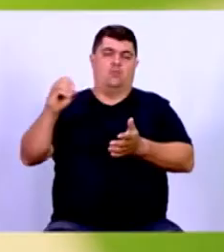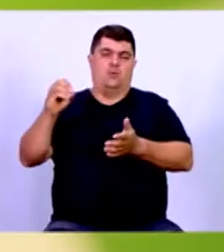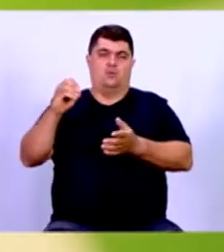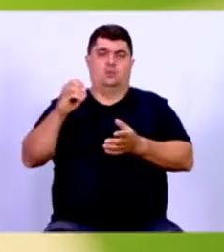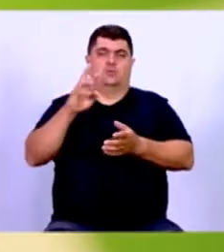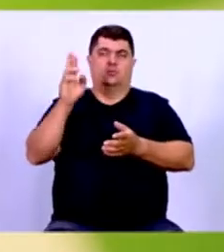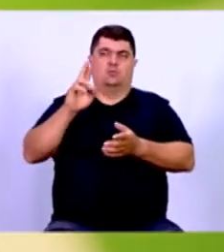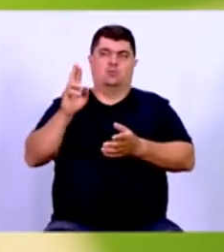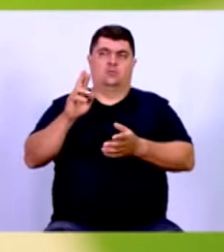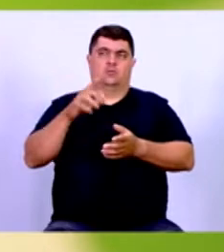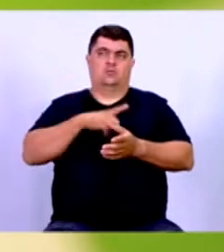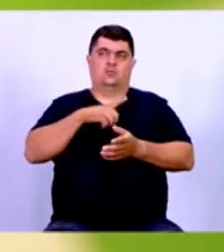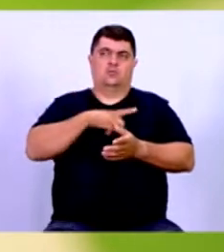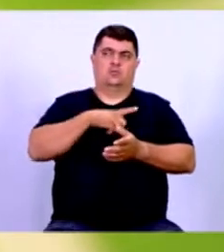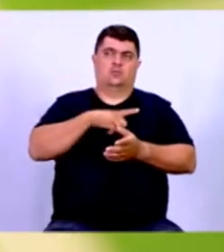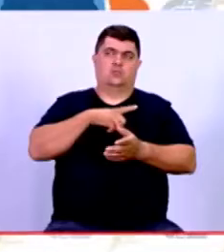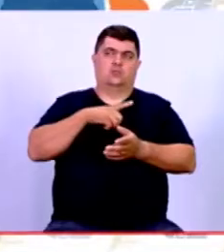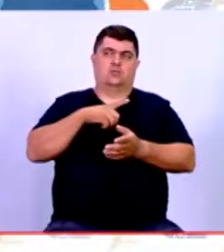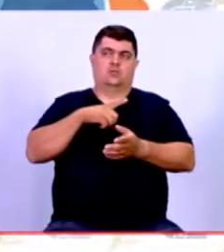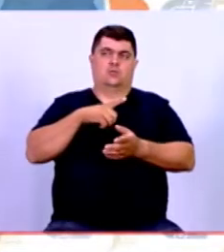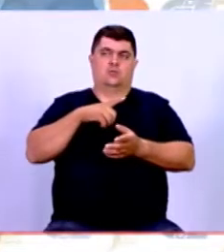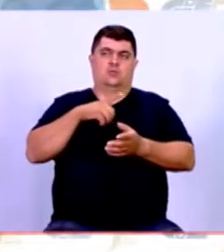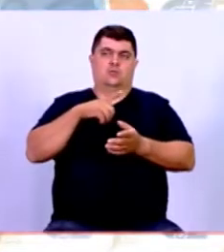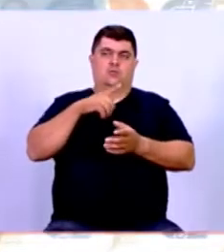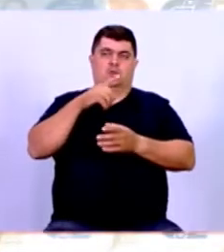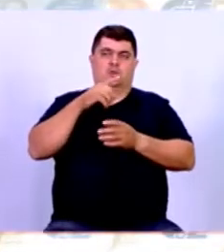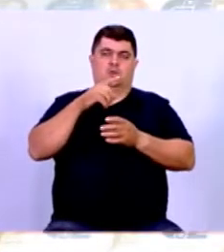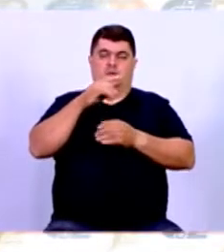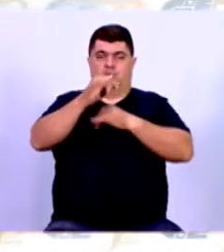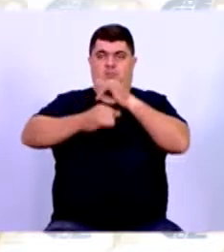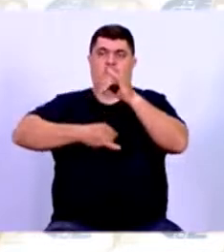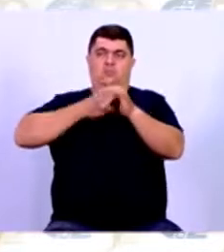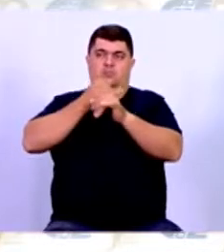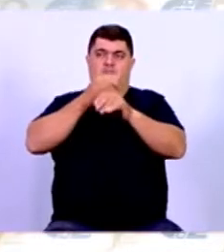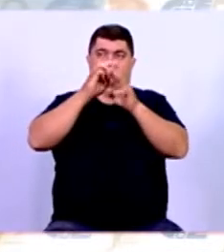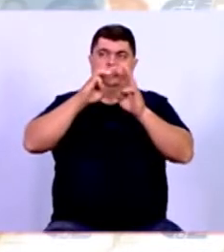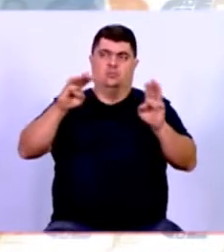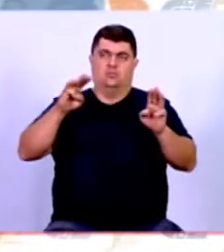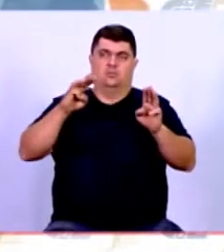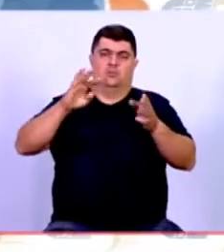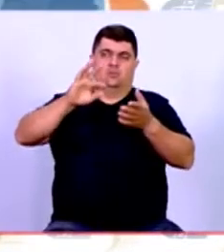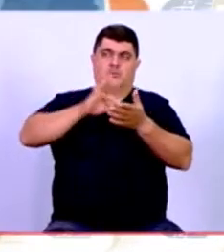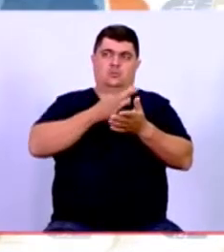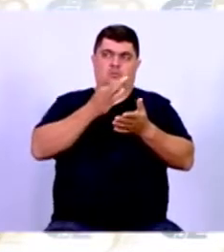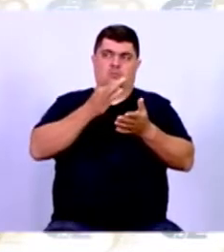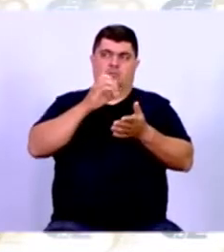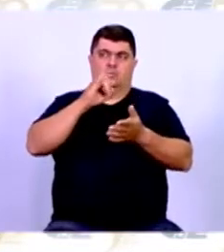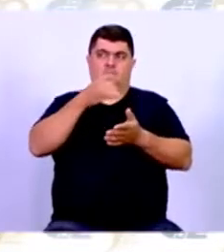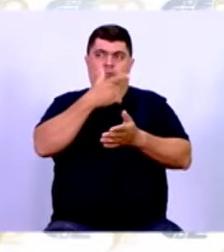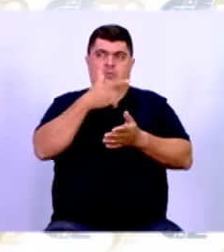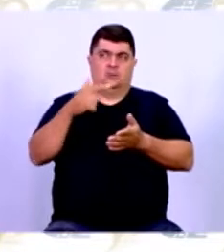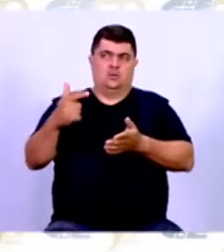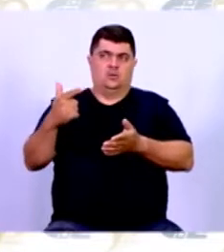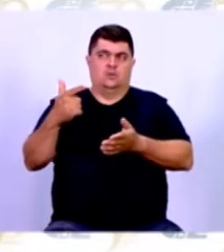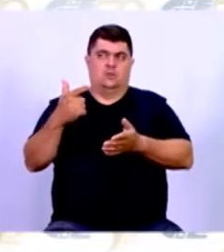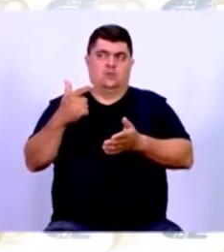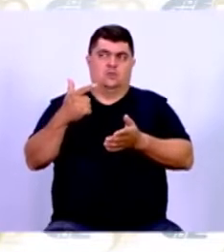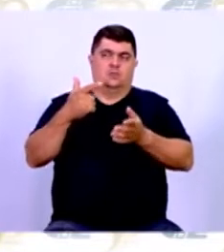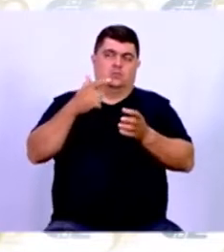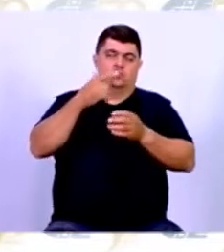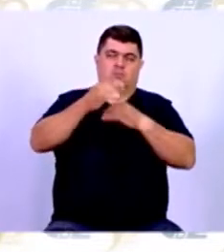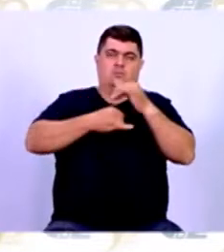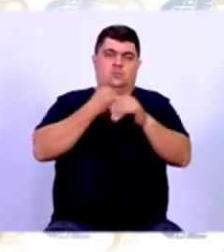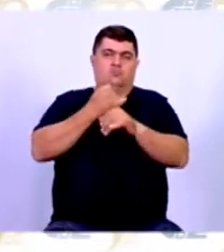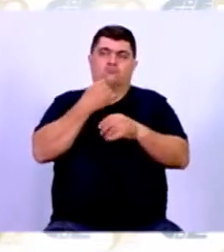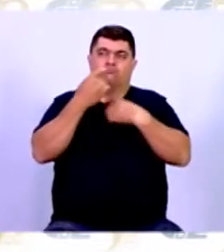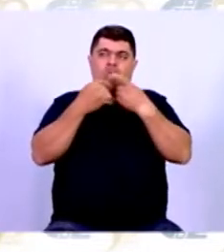temos. Nós disponibilizamos no site, os alunos se inscrevem. Se não há uma quantidade suficiente para fazermos